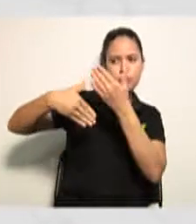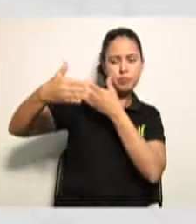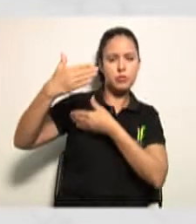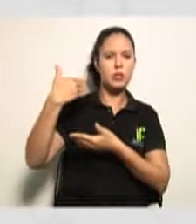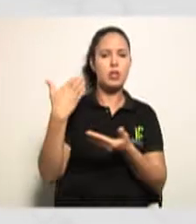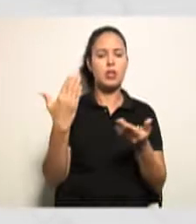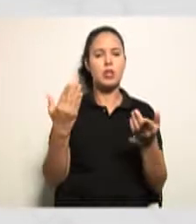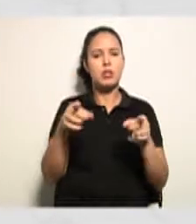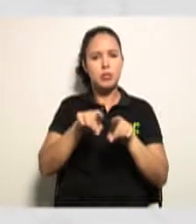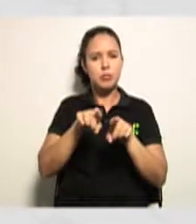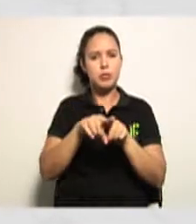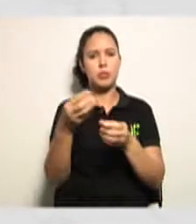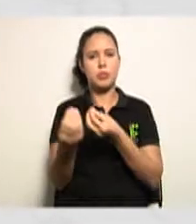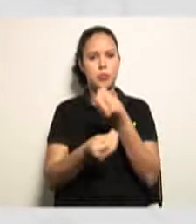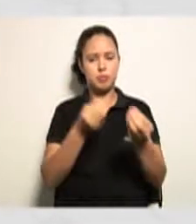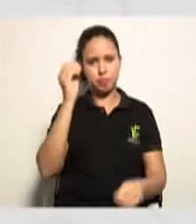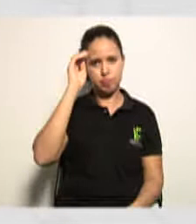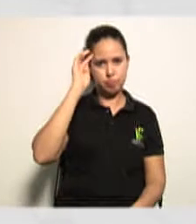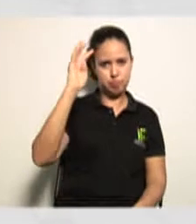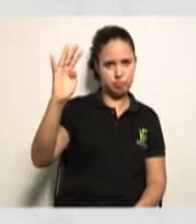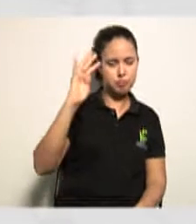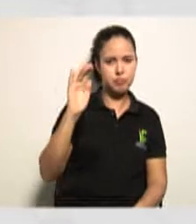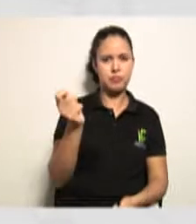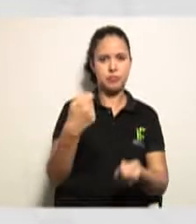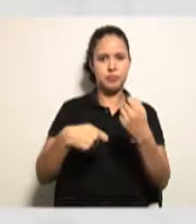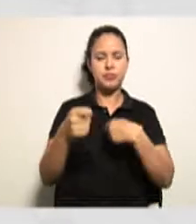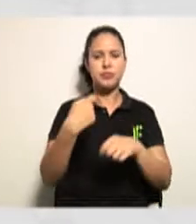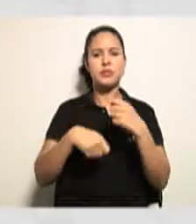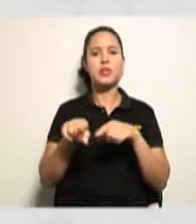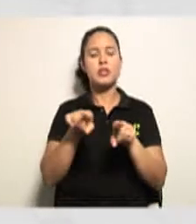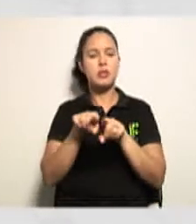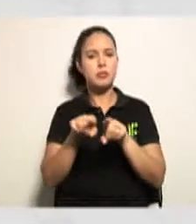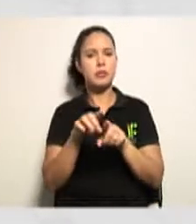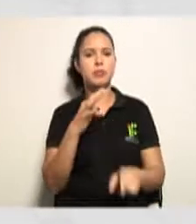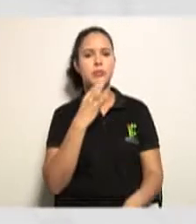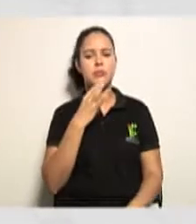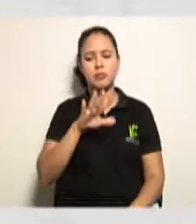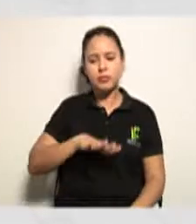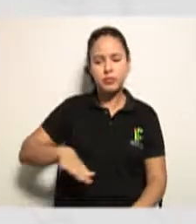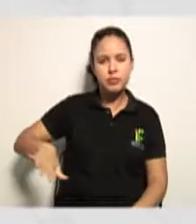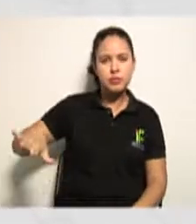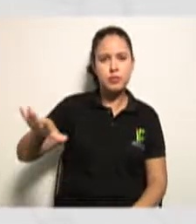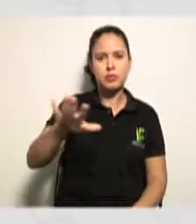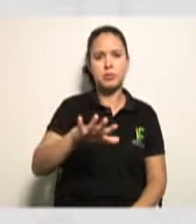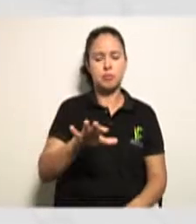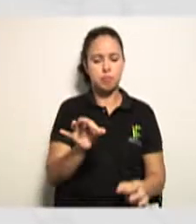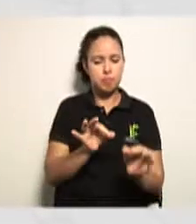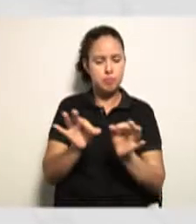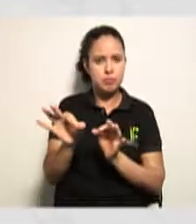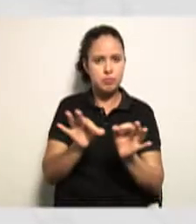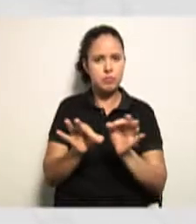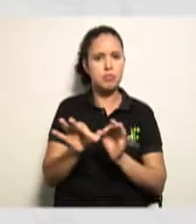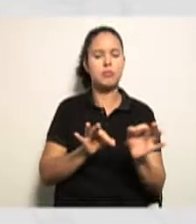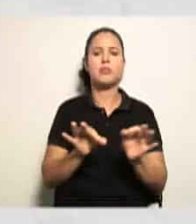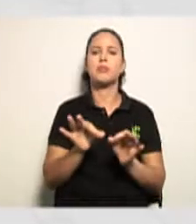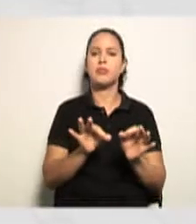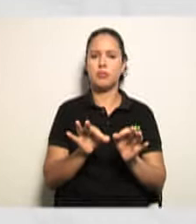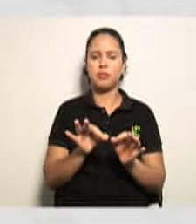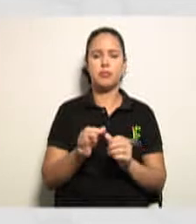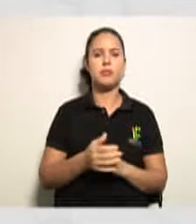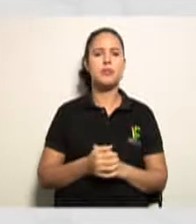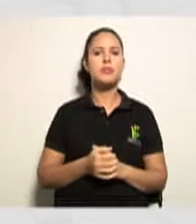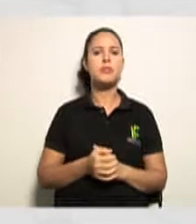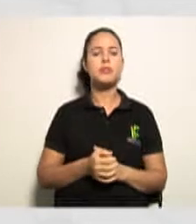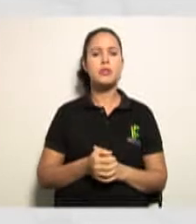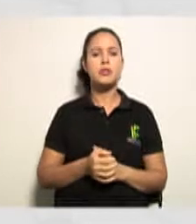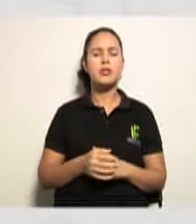teorias administrativas hoje. Nós vamos reconhecer alguns setores organizacionais e alguns recursos organizacionais. Mas por